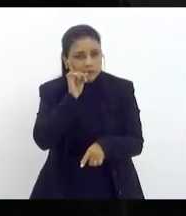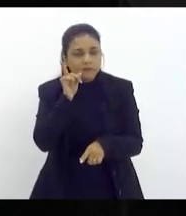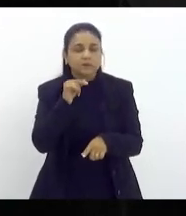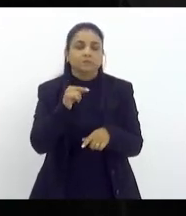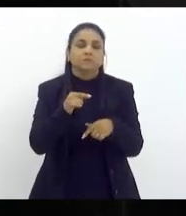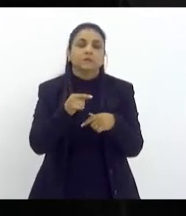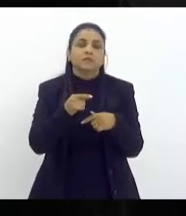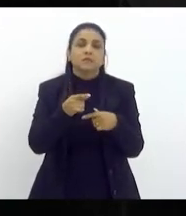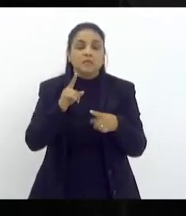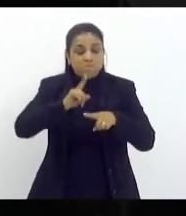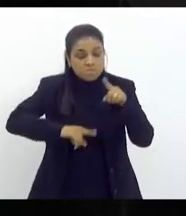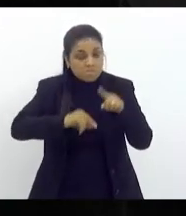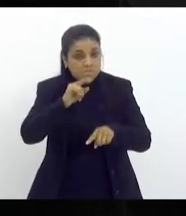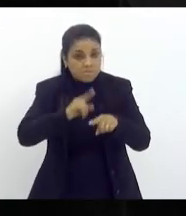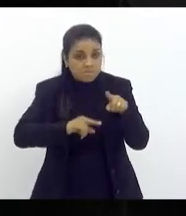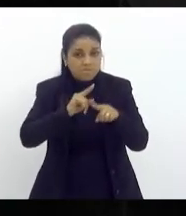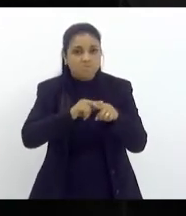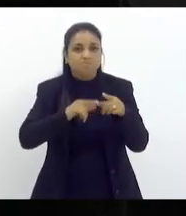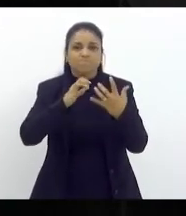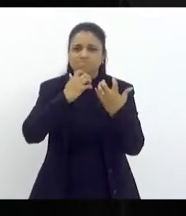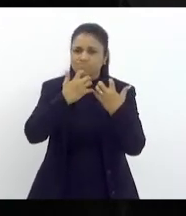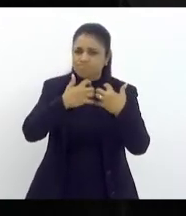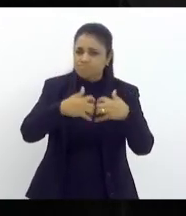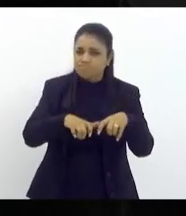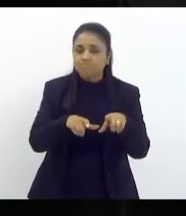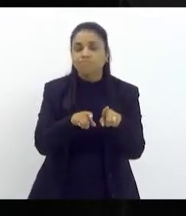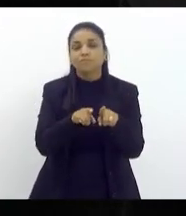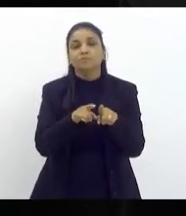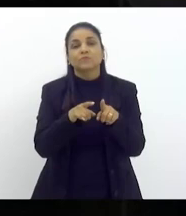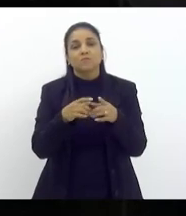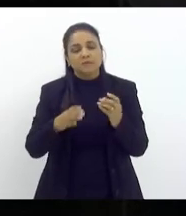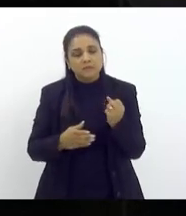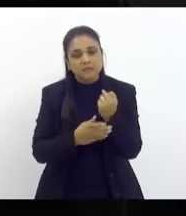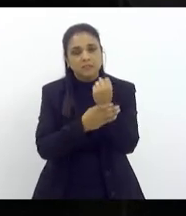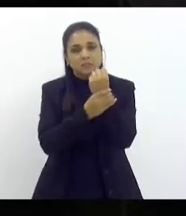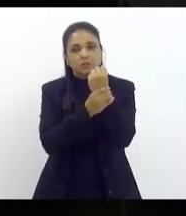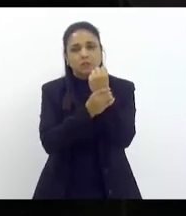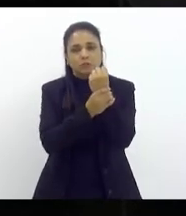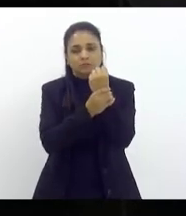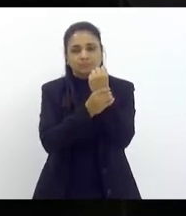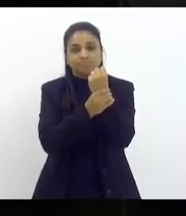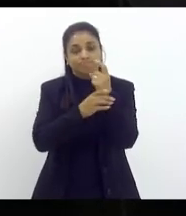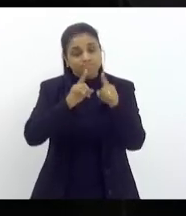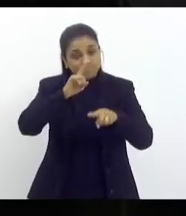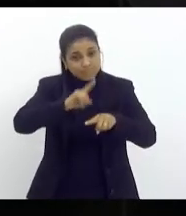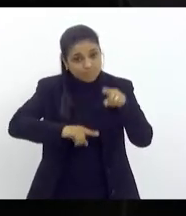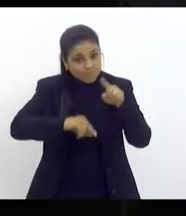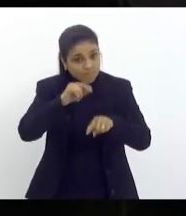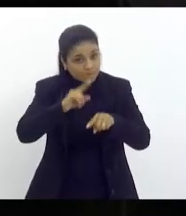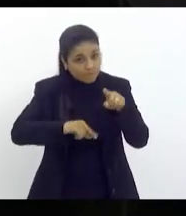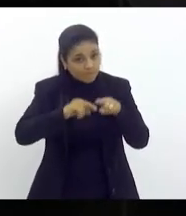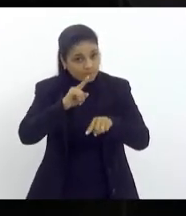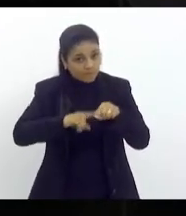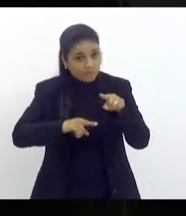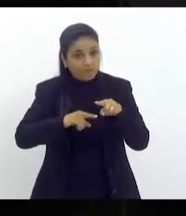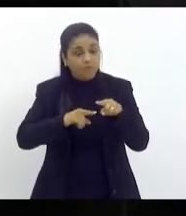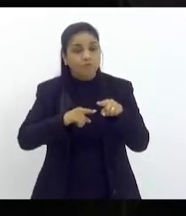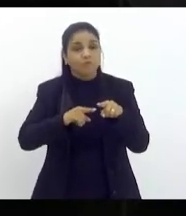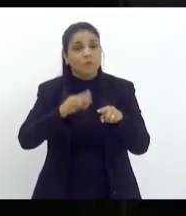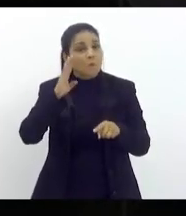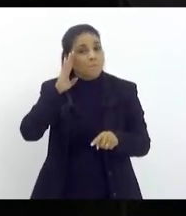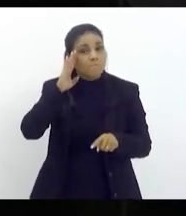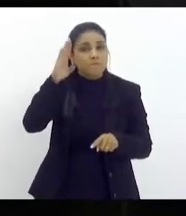adequados para que possam realizar salvamentos de forma segura e eficaz equipamentos esses alinhados com o que tem que ser